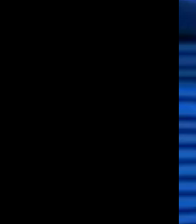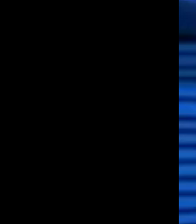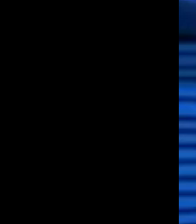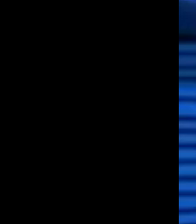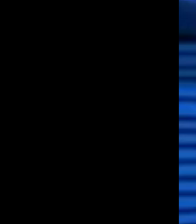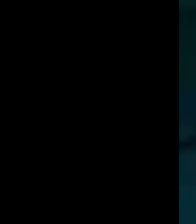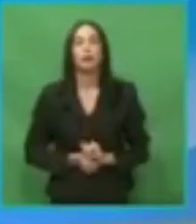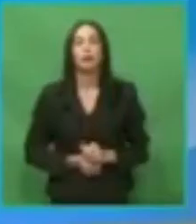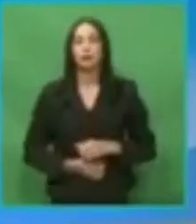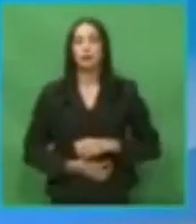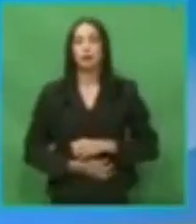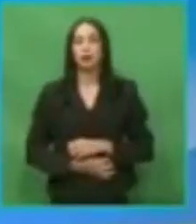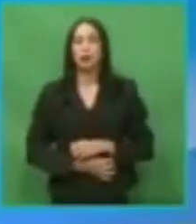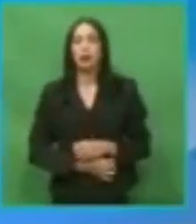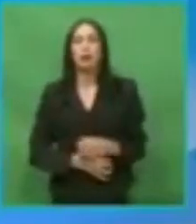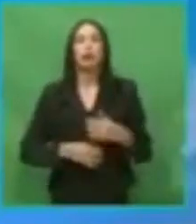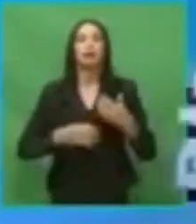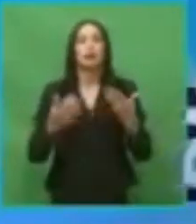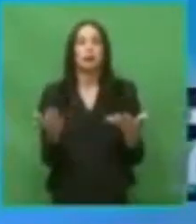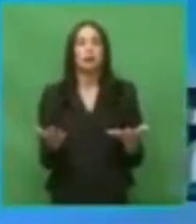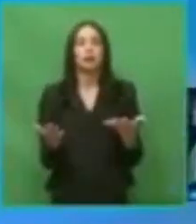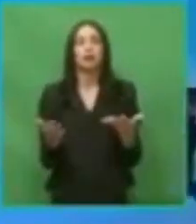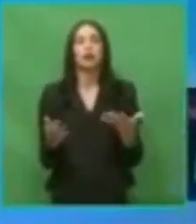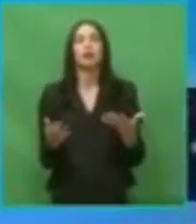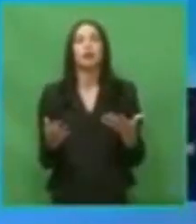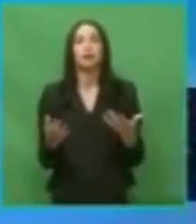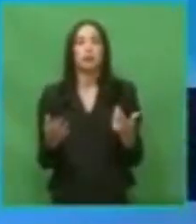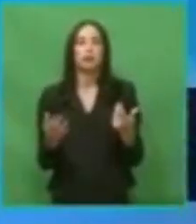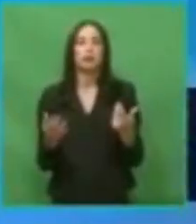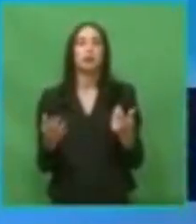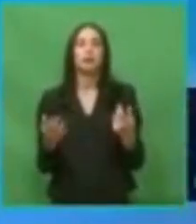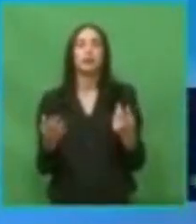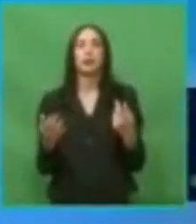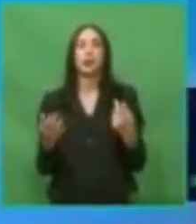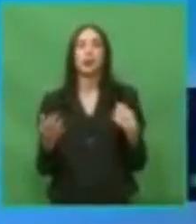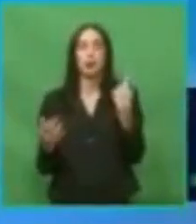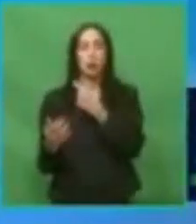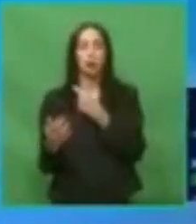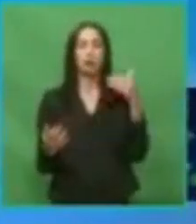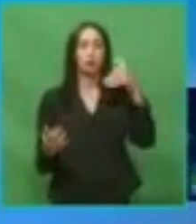se encaixaram. Então, gente, a gente vem para um